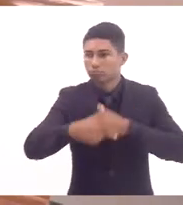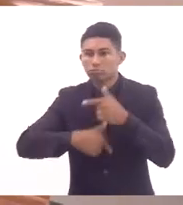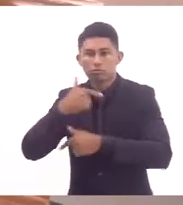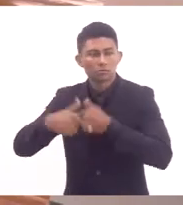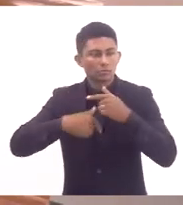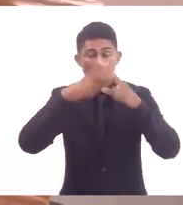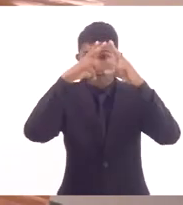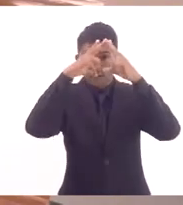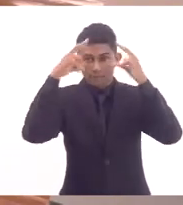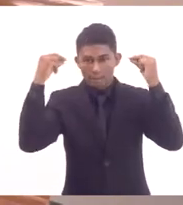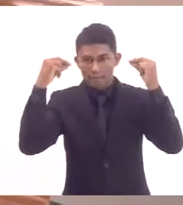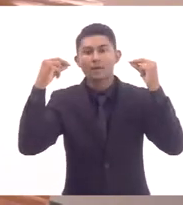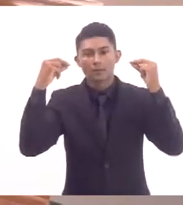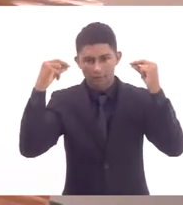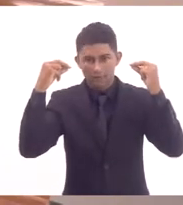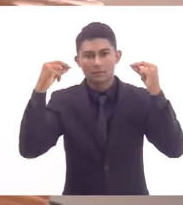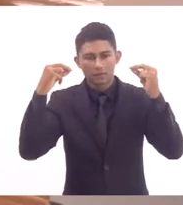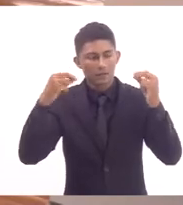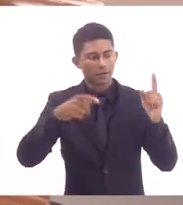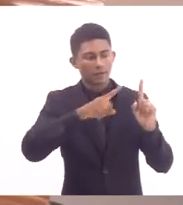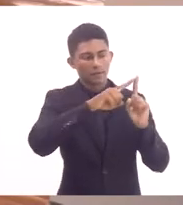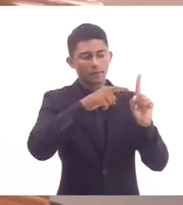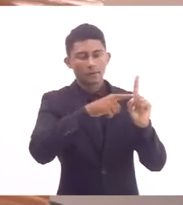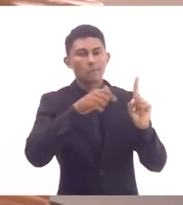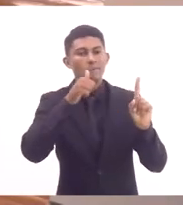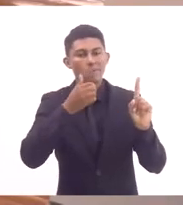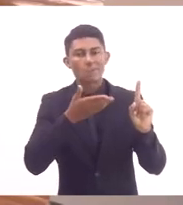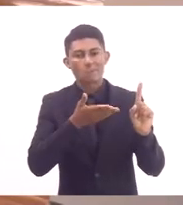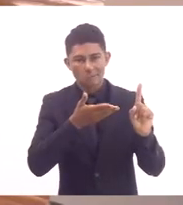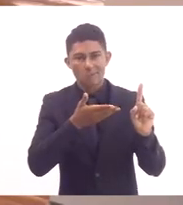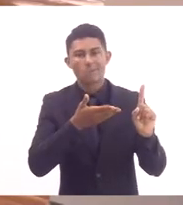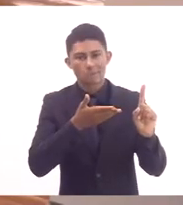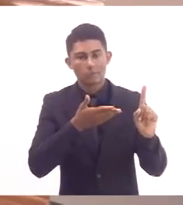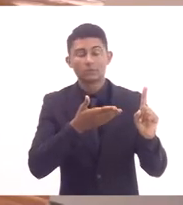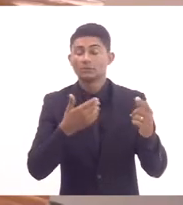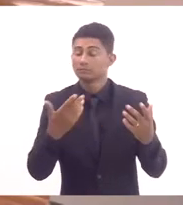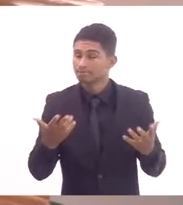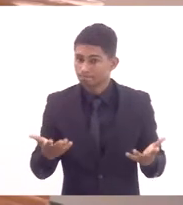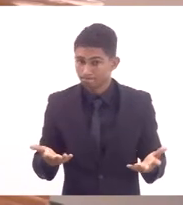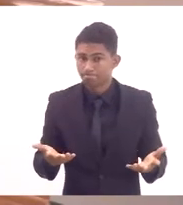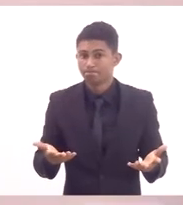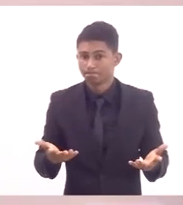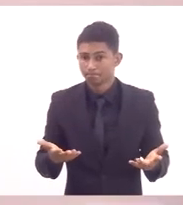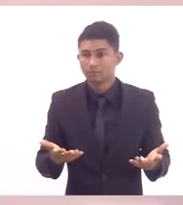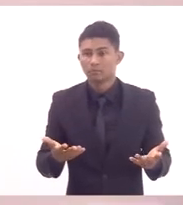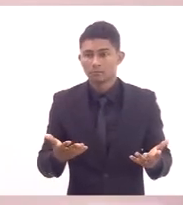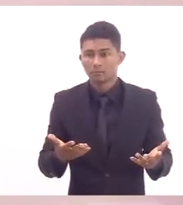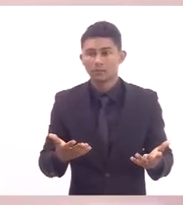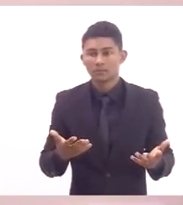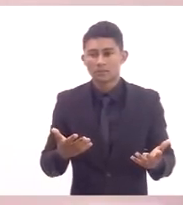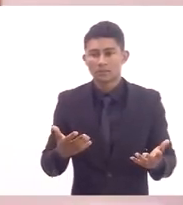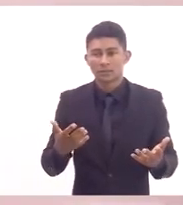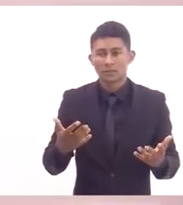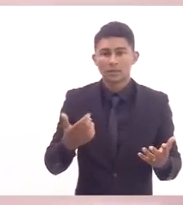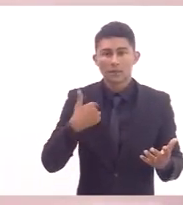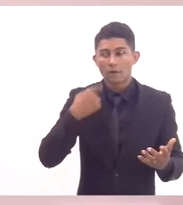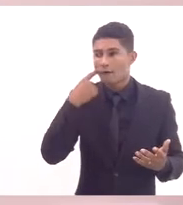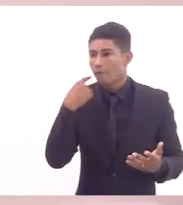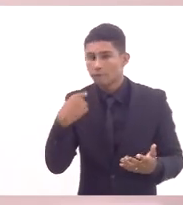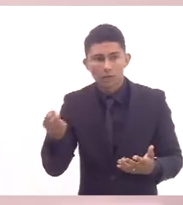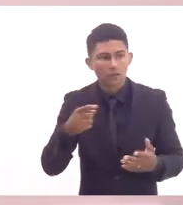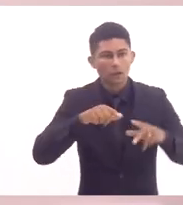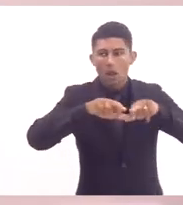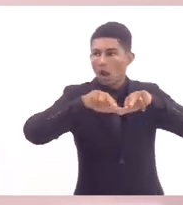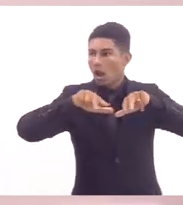lugar de enfermeira obstétrica autônoma né então vivendo as situações soltas por aí